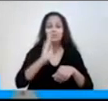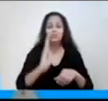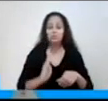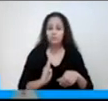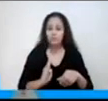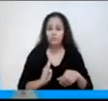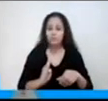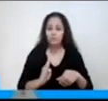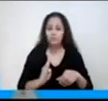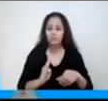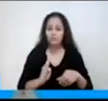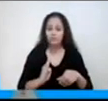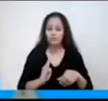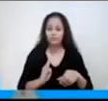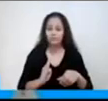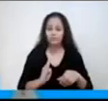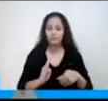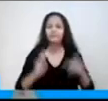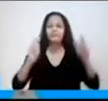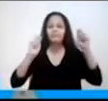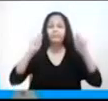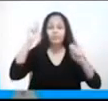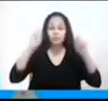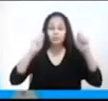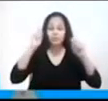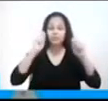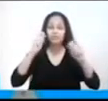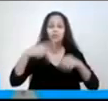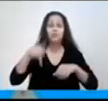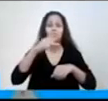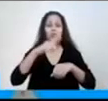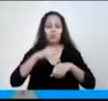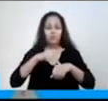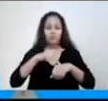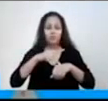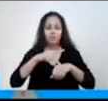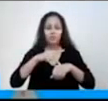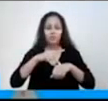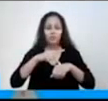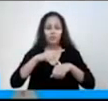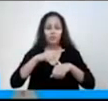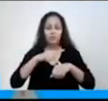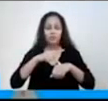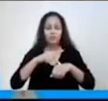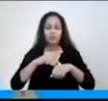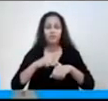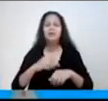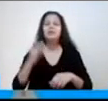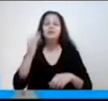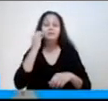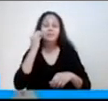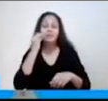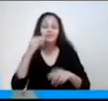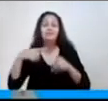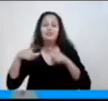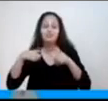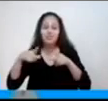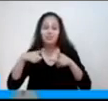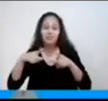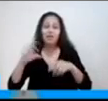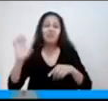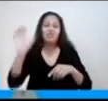aí num fenômeno de industrialização do nosso país, e eles tinham uma mão de obra qualificada, experiência de trabalho na